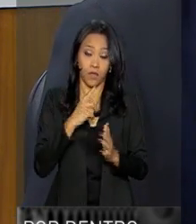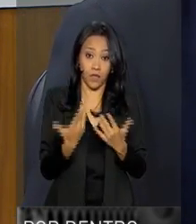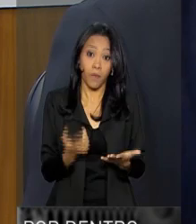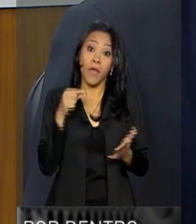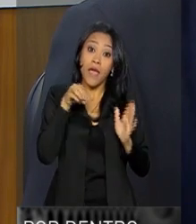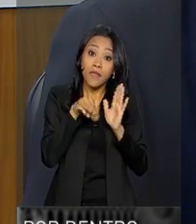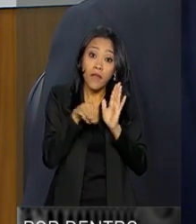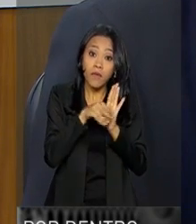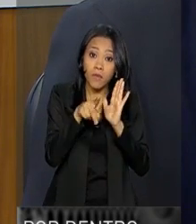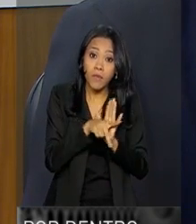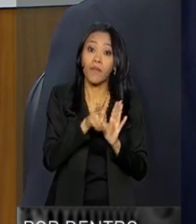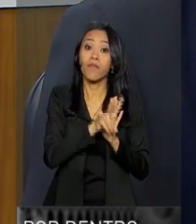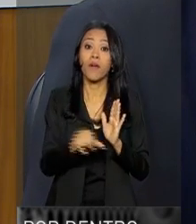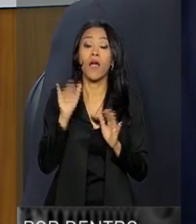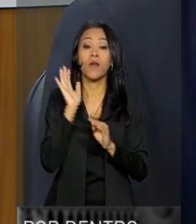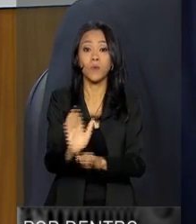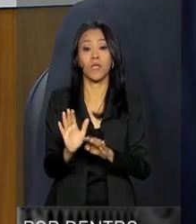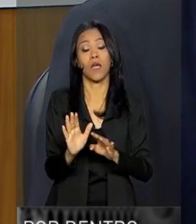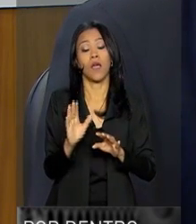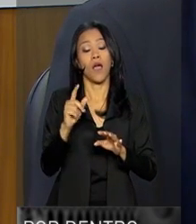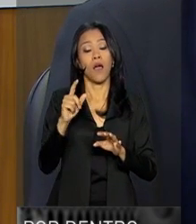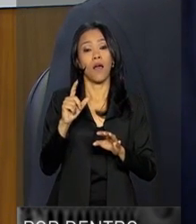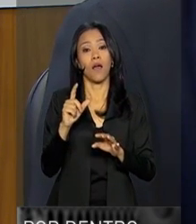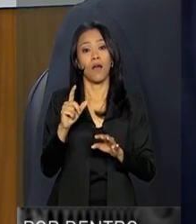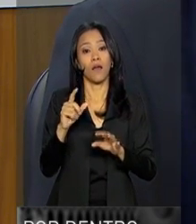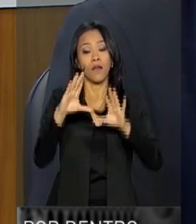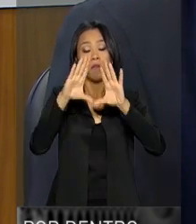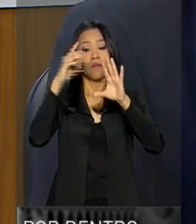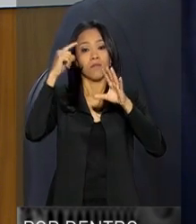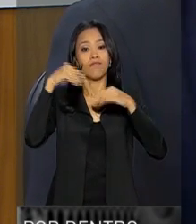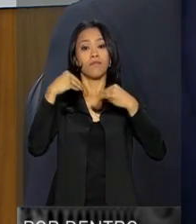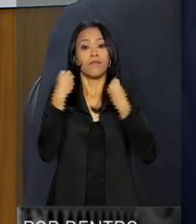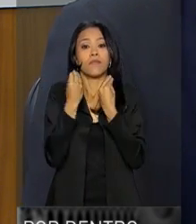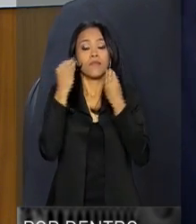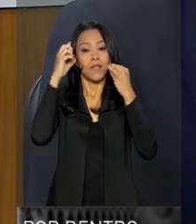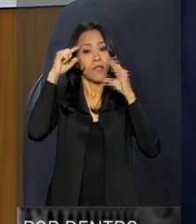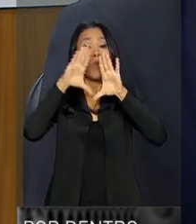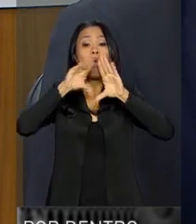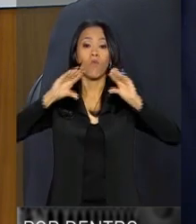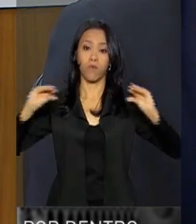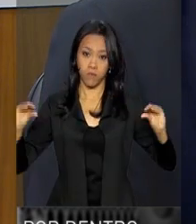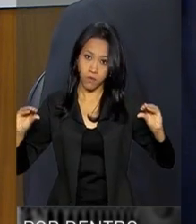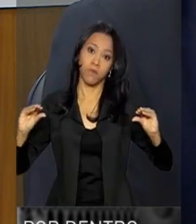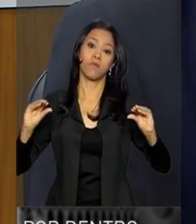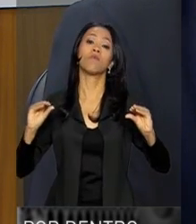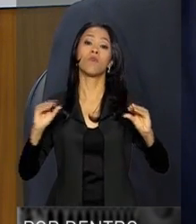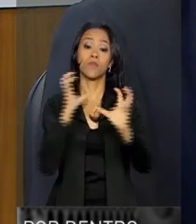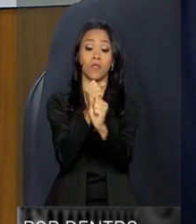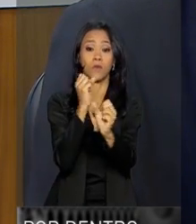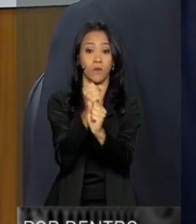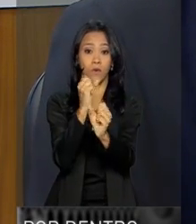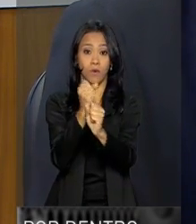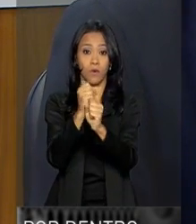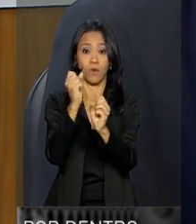muito a melhorar né as contas públicas deste ano e que digamos afeta um grupo pequeno de